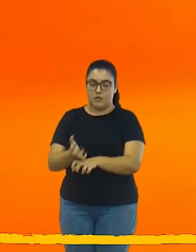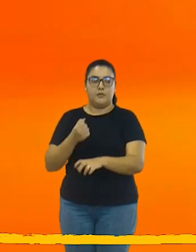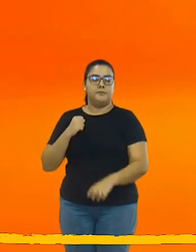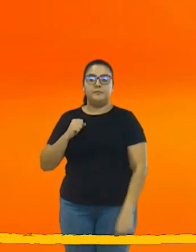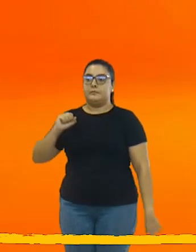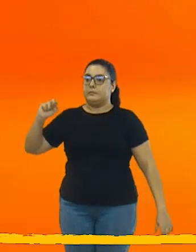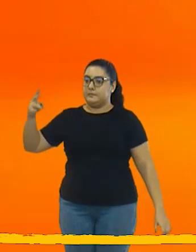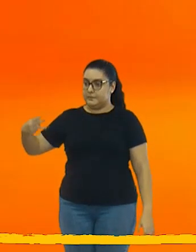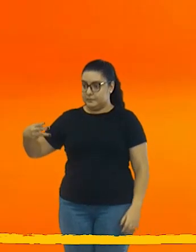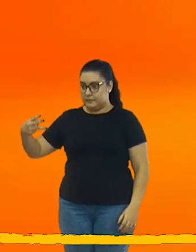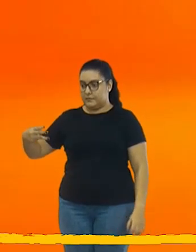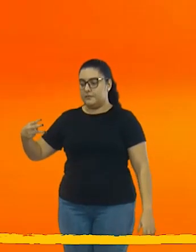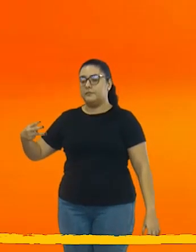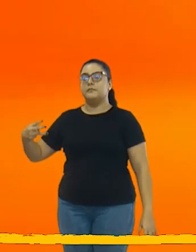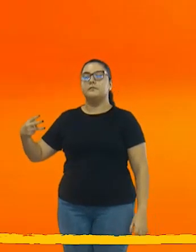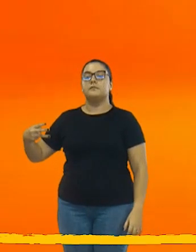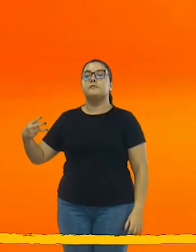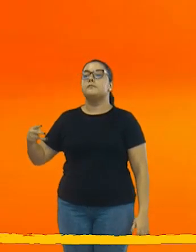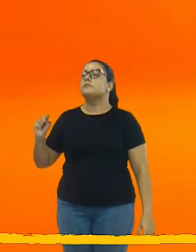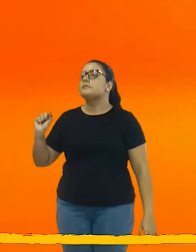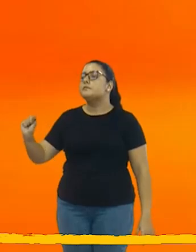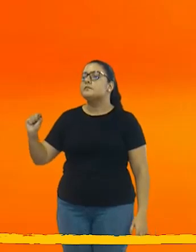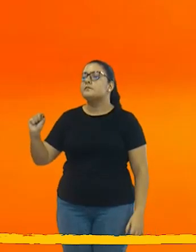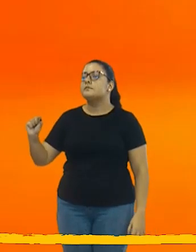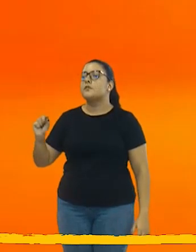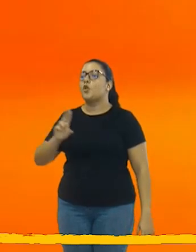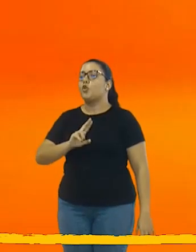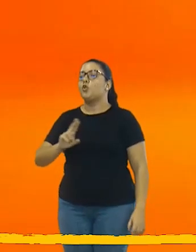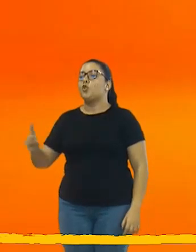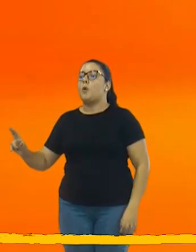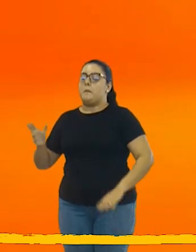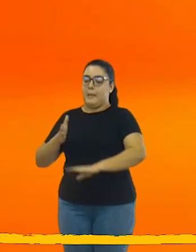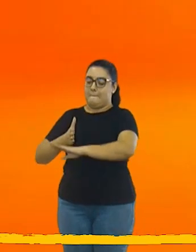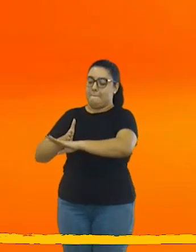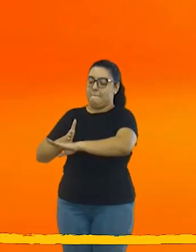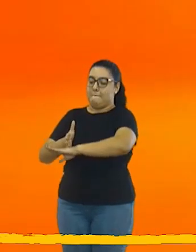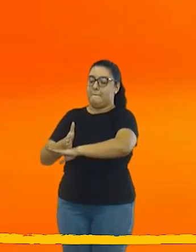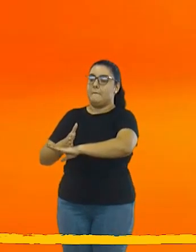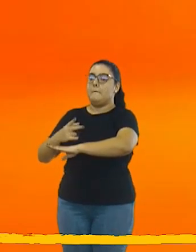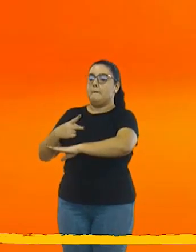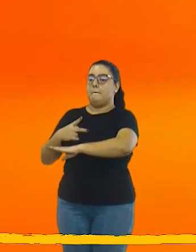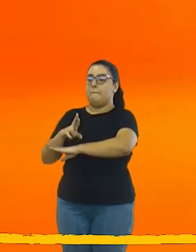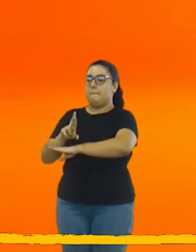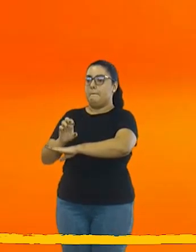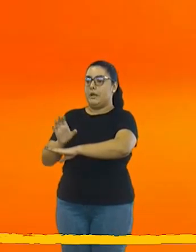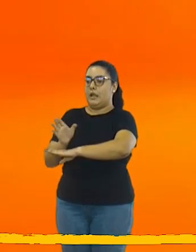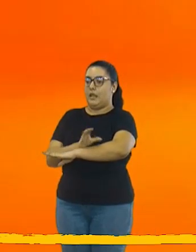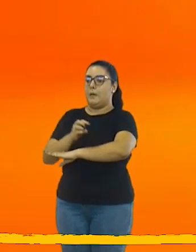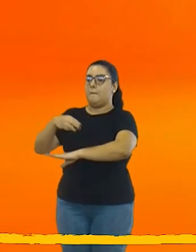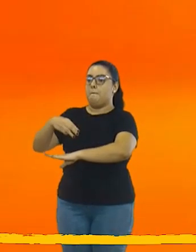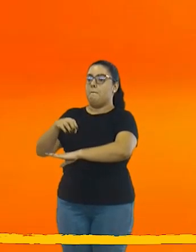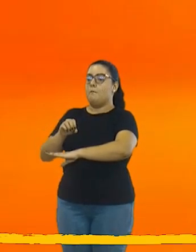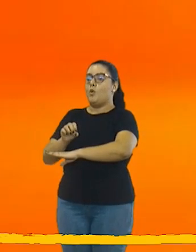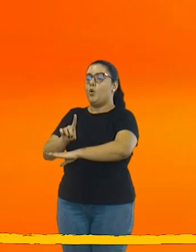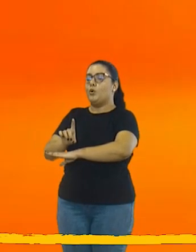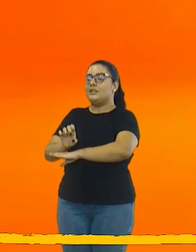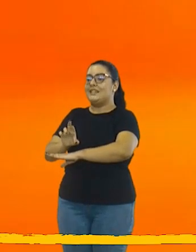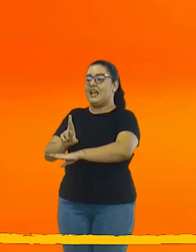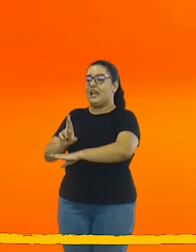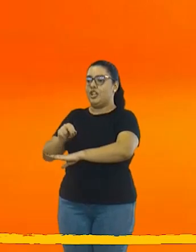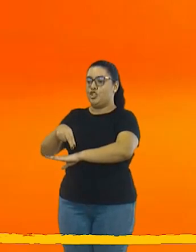O terceiro momento é o pré-modernismo. No pré-modernismo,